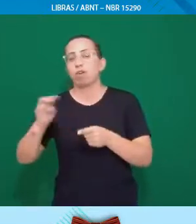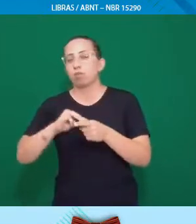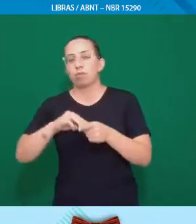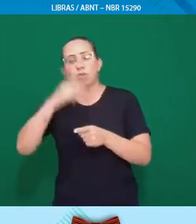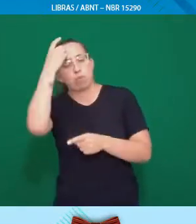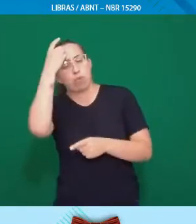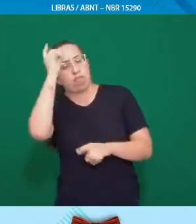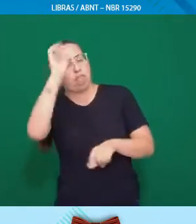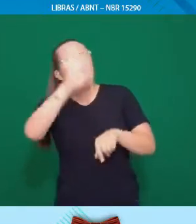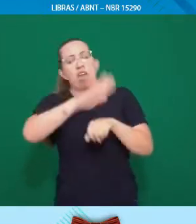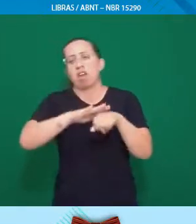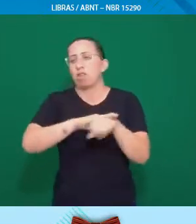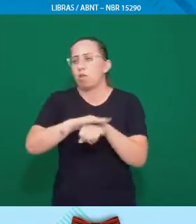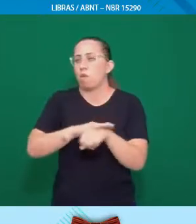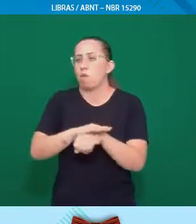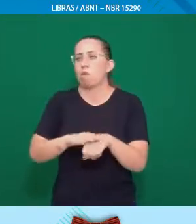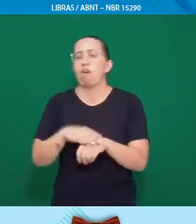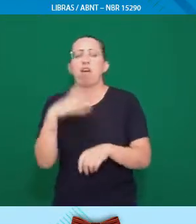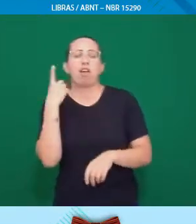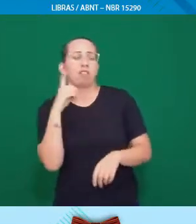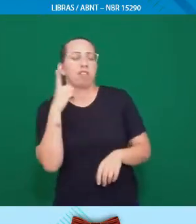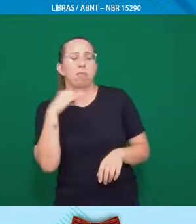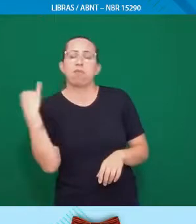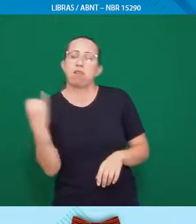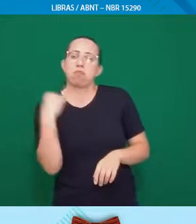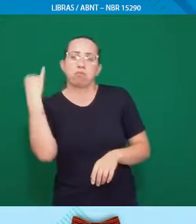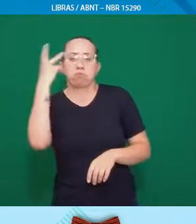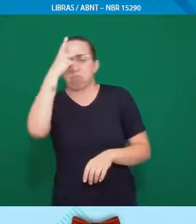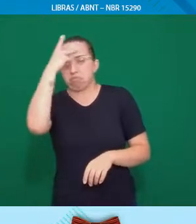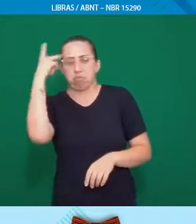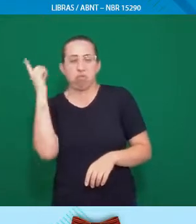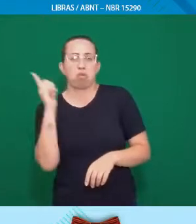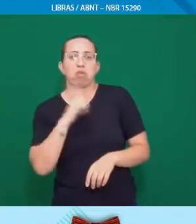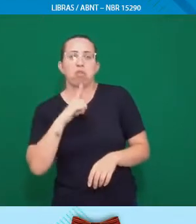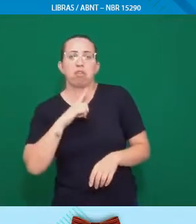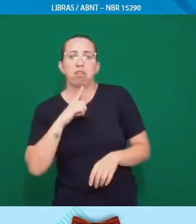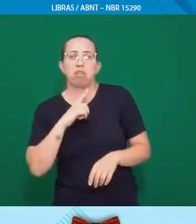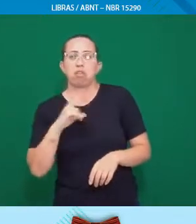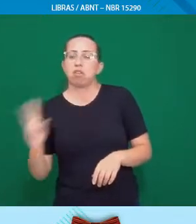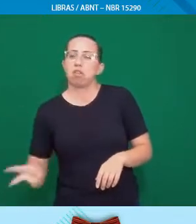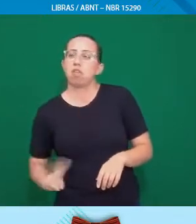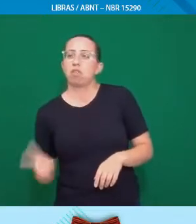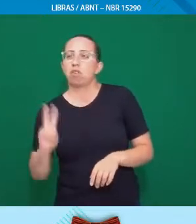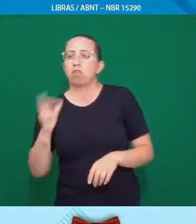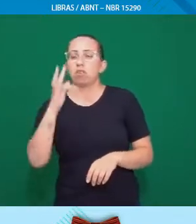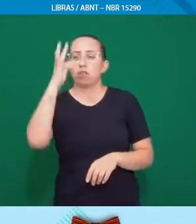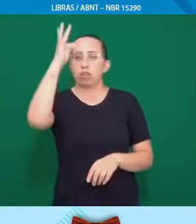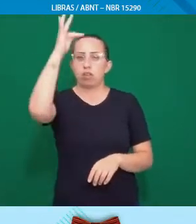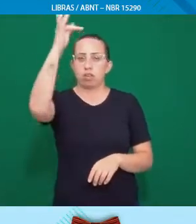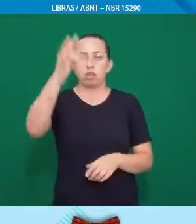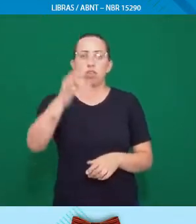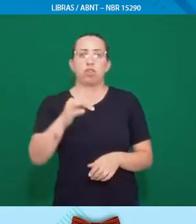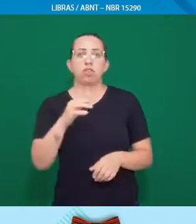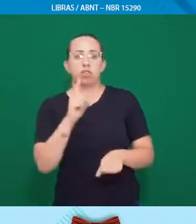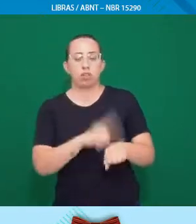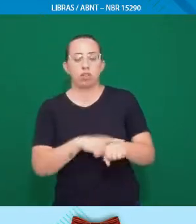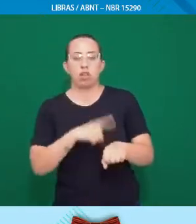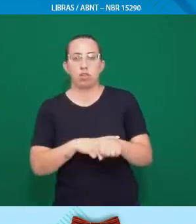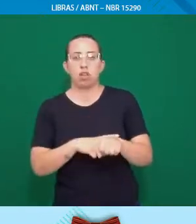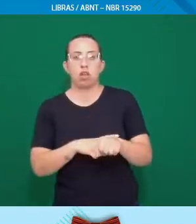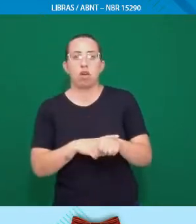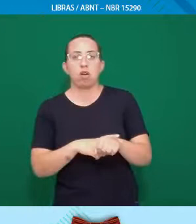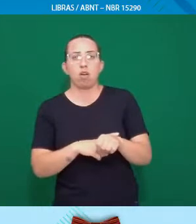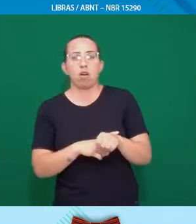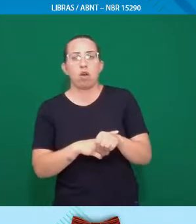legal né junto de bom né pessoas que têm que lá na frente né pago na hora de uma decisão